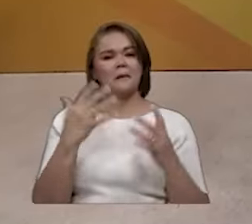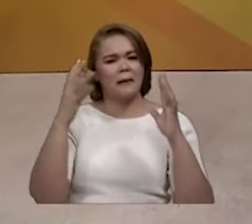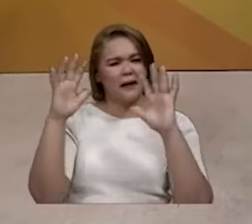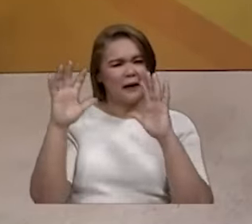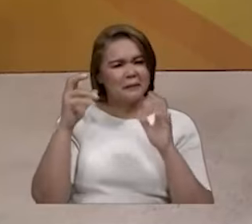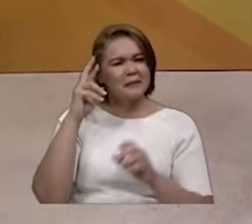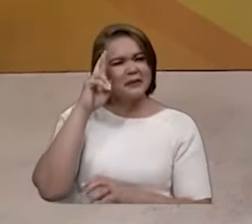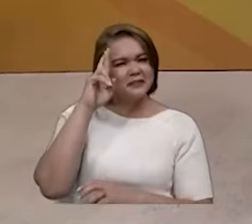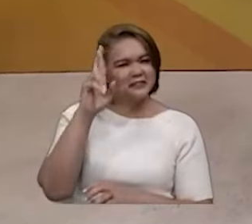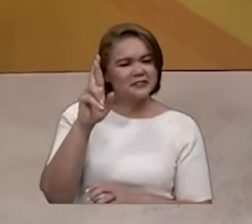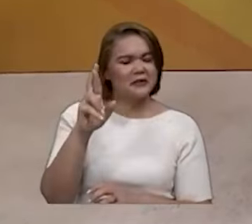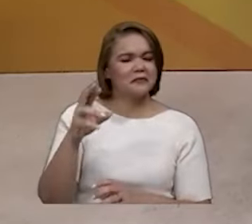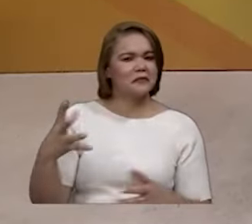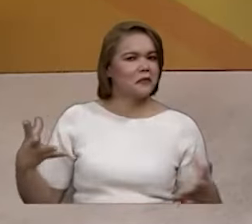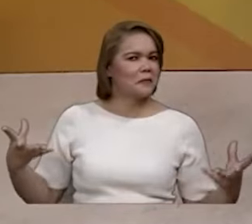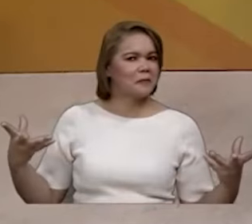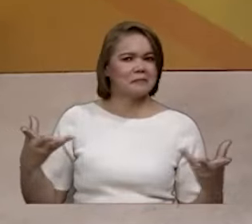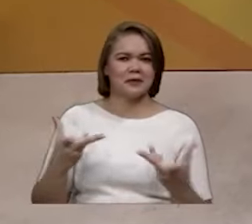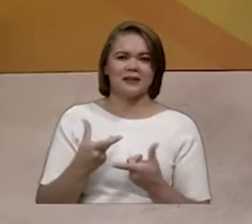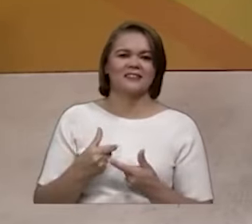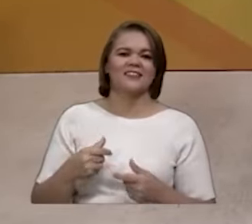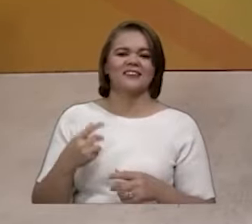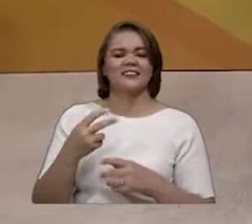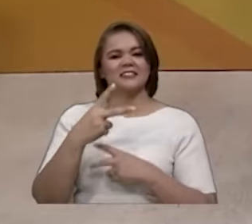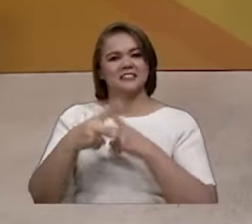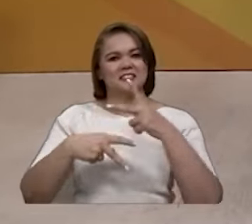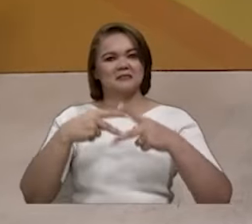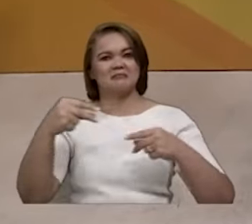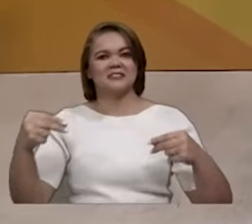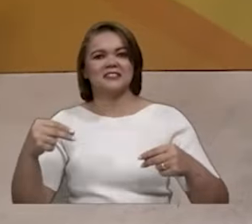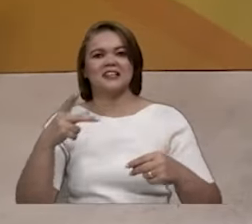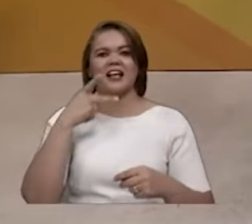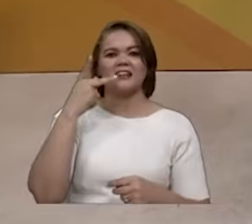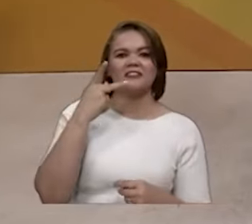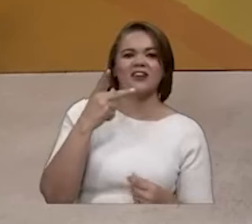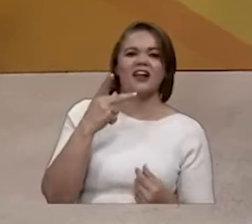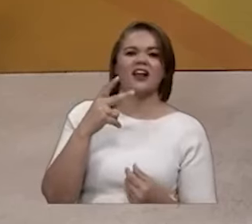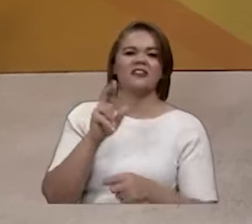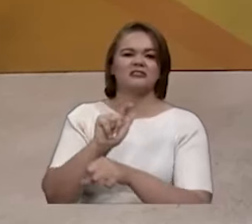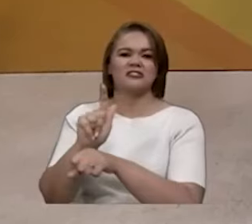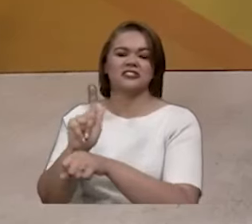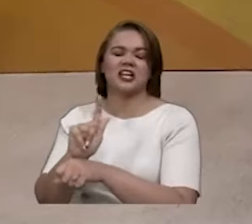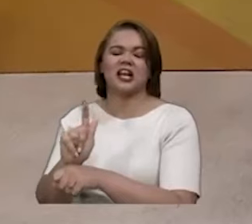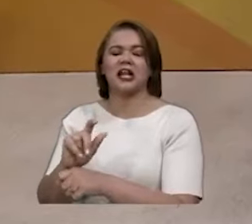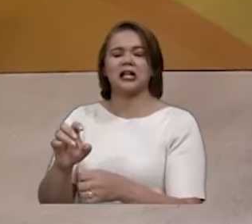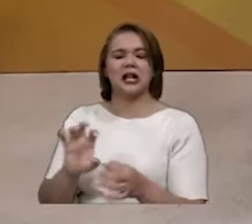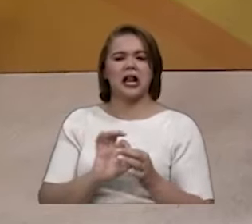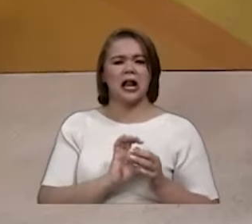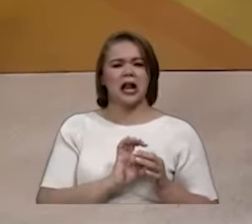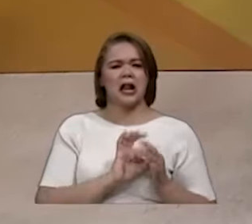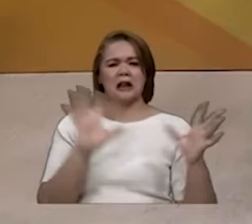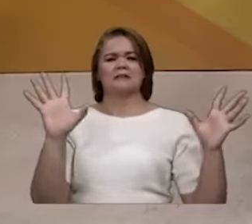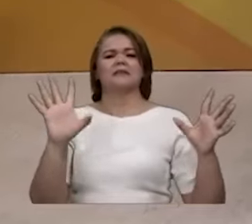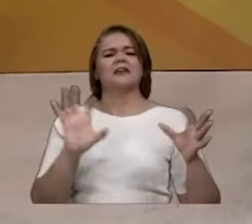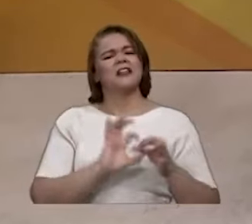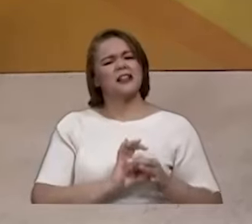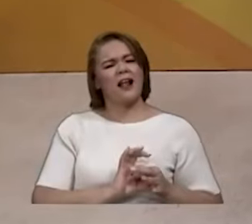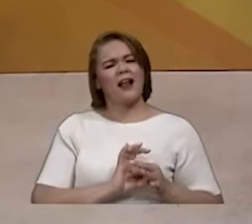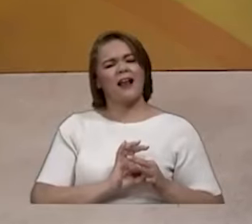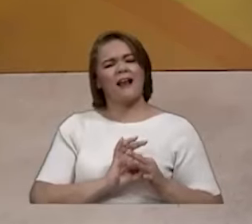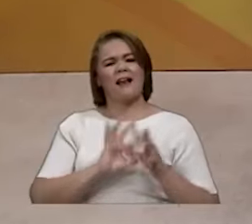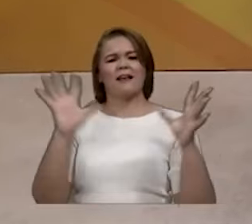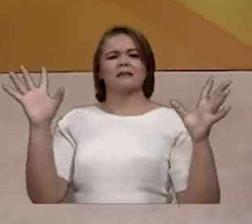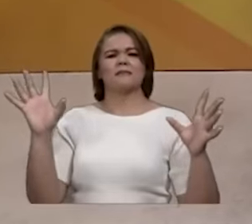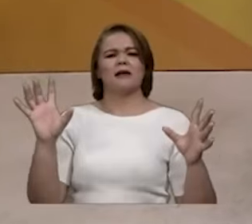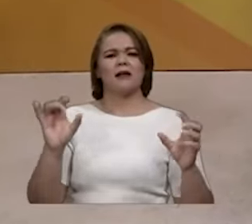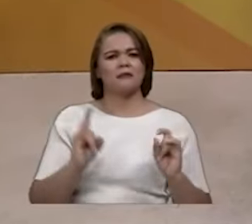assim incrível. Essa é aquela premiação que a gente diz: o gerente autorizou, tá liberado. Um apartamento.